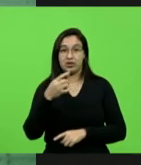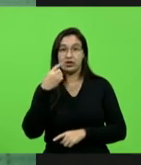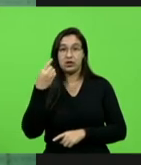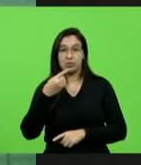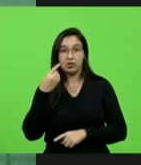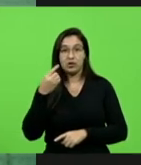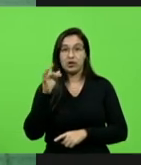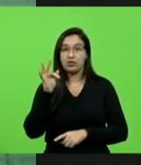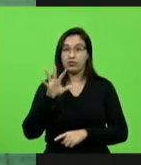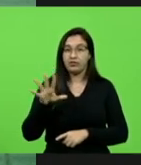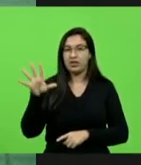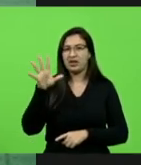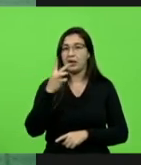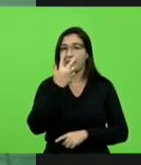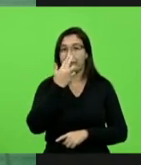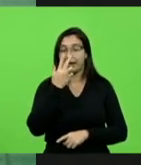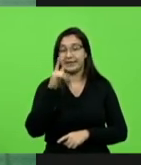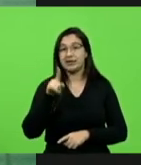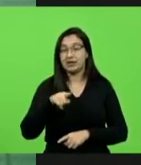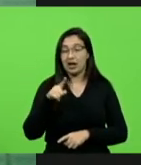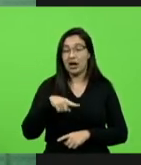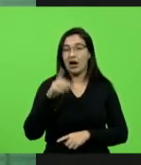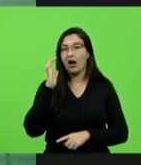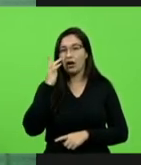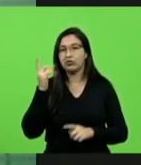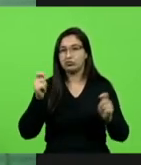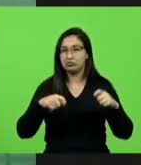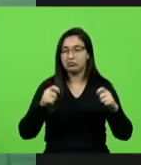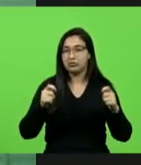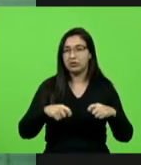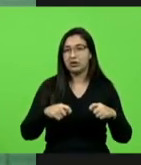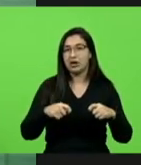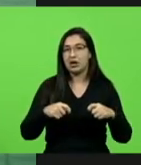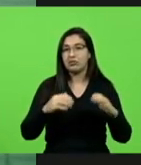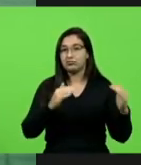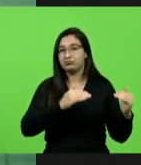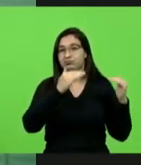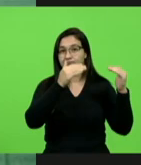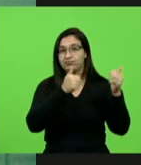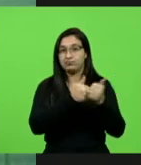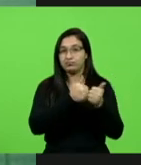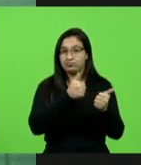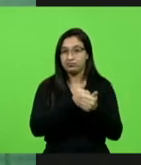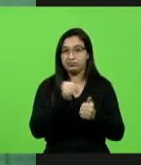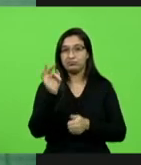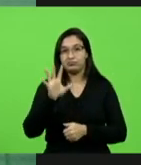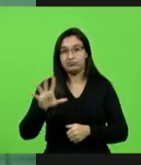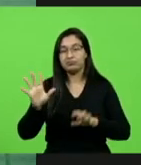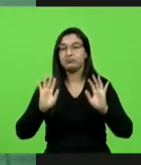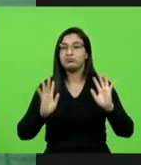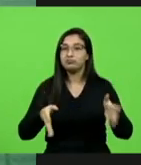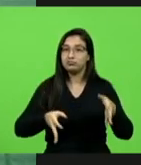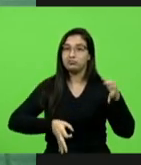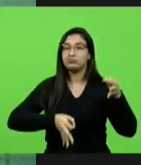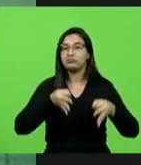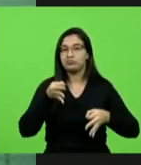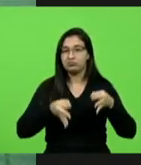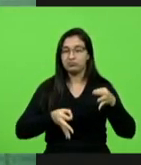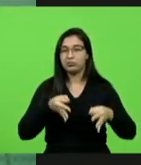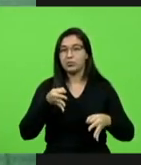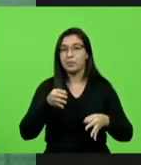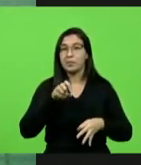essa é a possibilidade que o próprio Supremo já julgou, se os